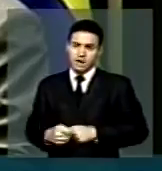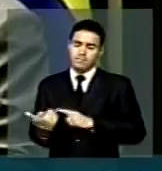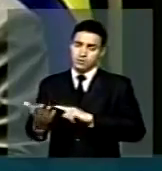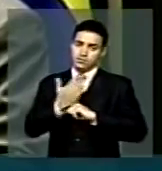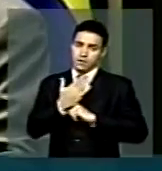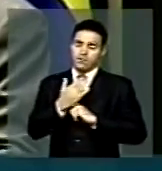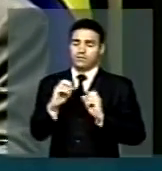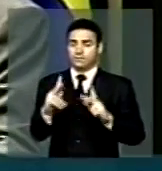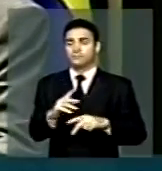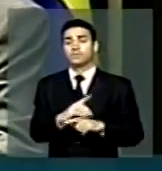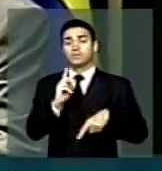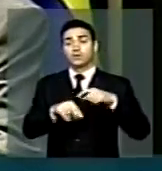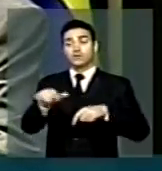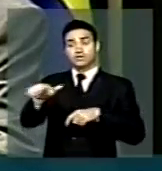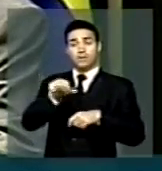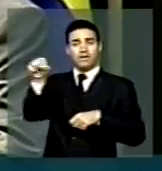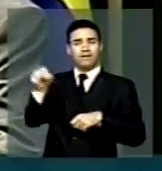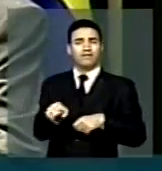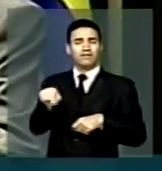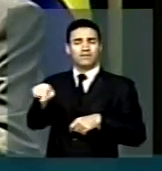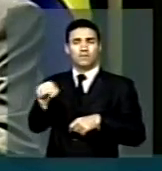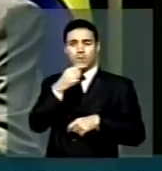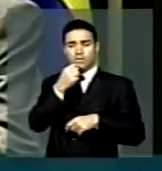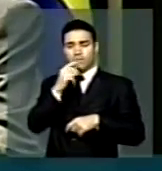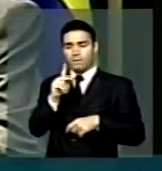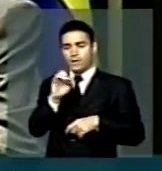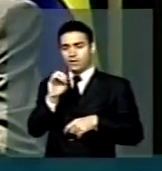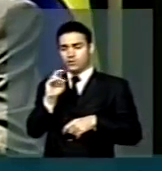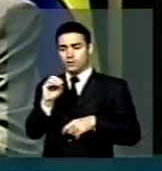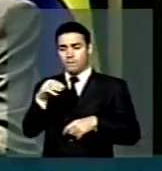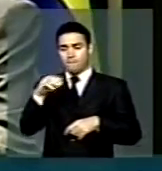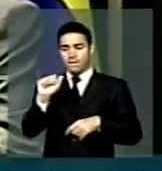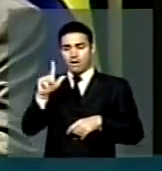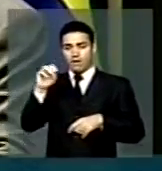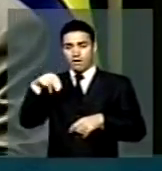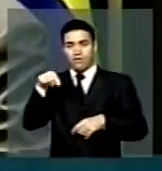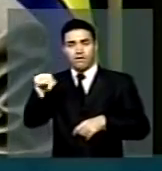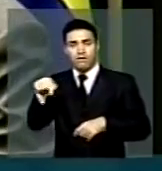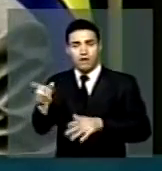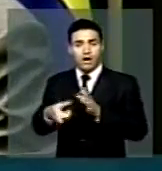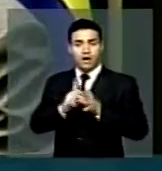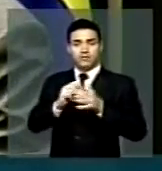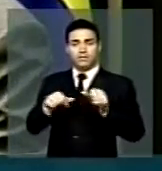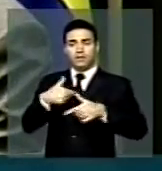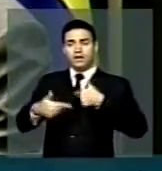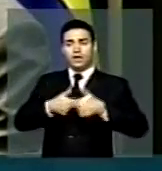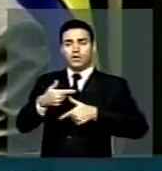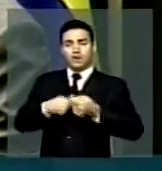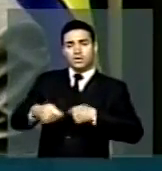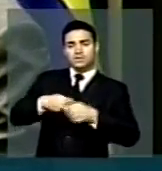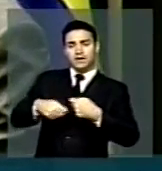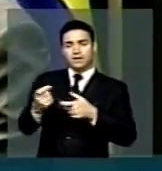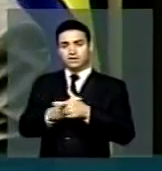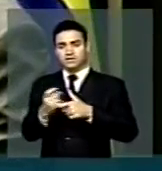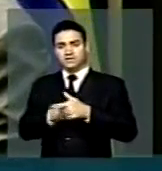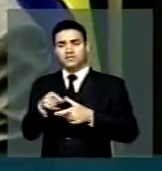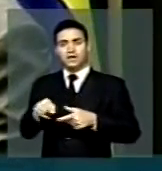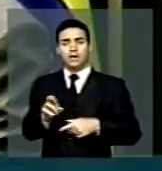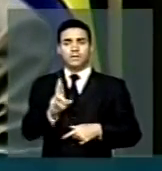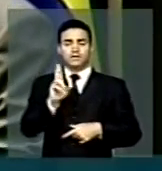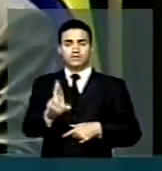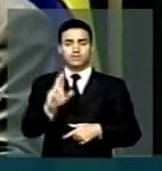ajudar. Chamei o Pedro Malan, que então era negociador da nossa dívida e era representante do